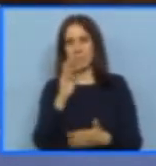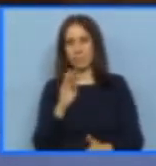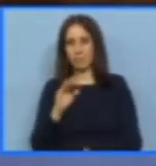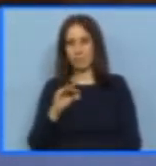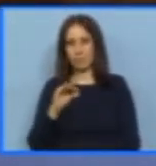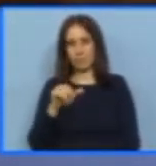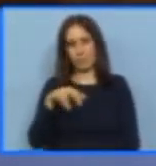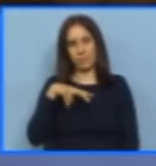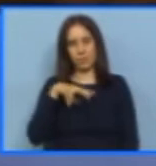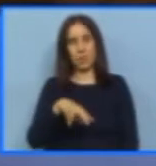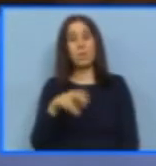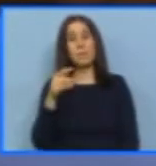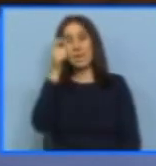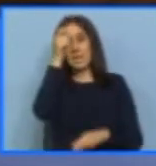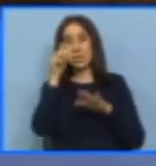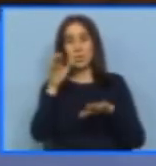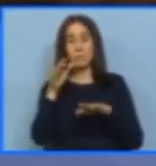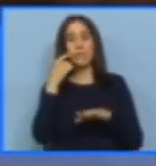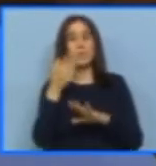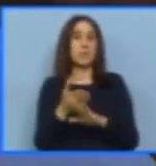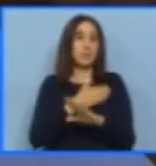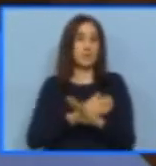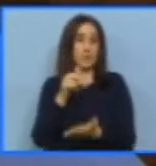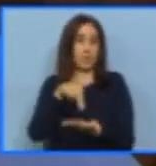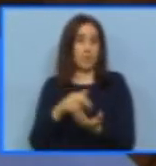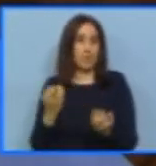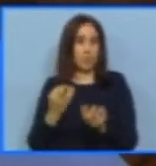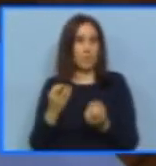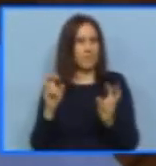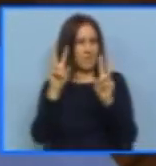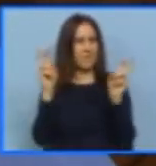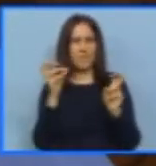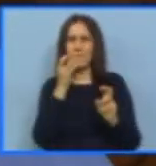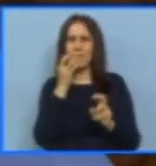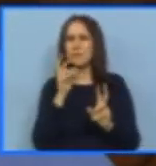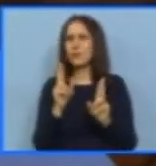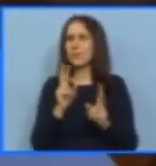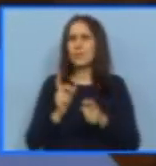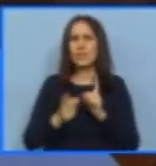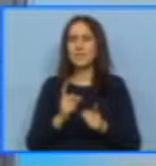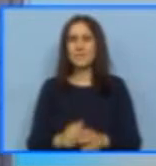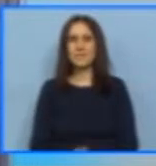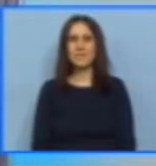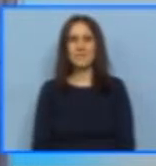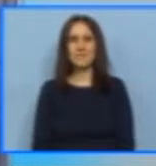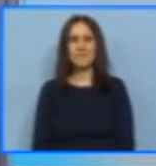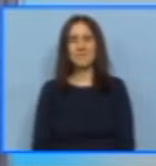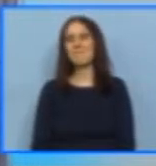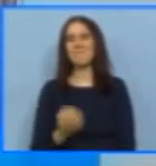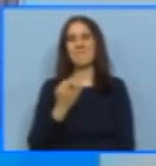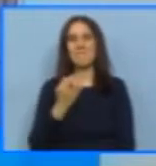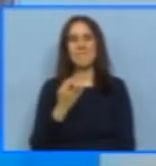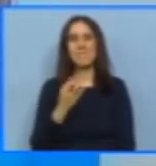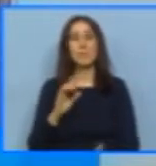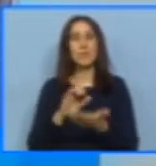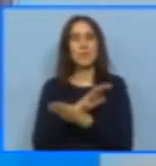pela viagem anterior ao Egito, onde também estiveste, o tema é falado. E quais são as expectativas? Sim, basta ver também o interesse